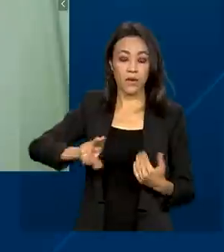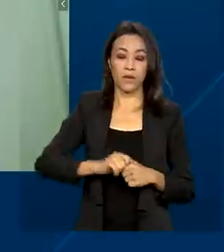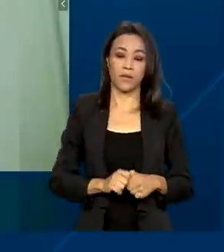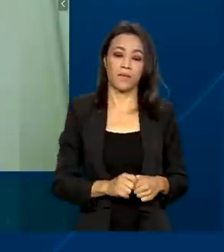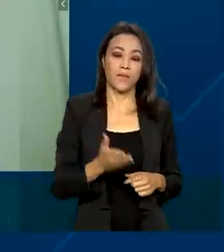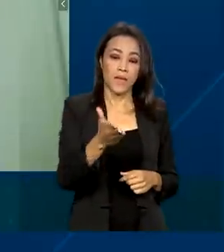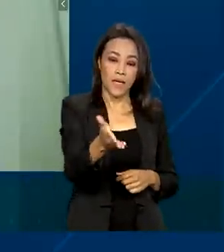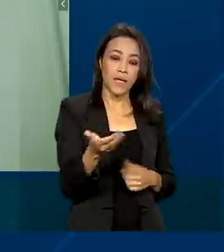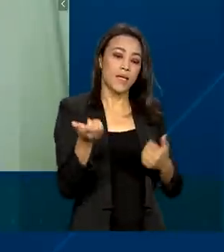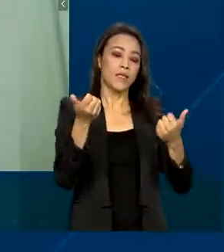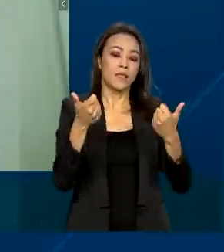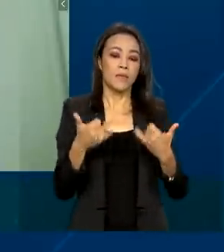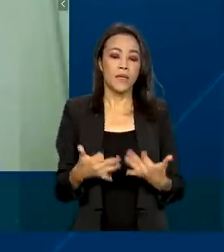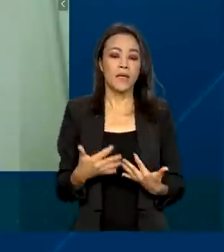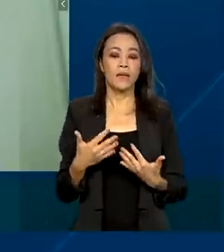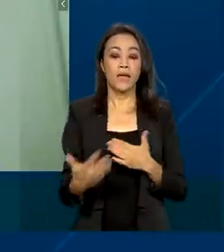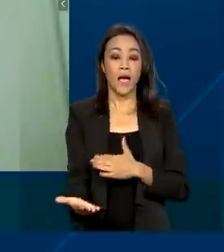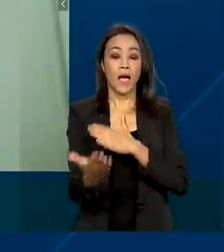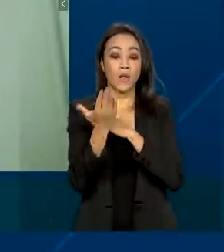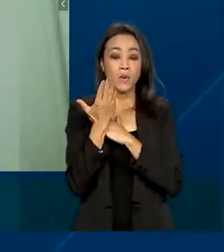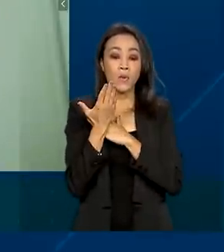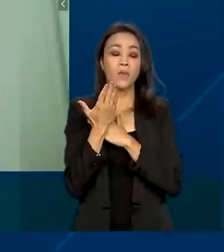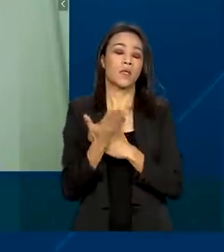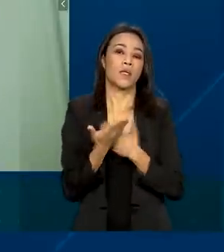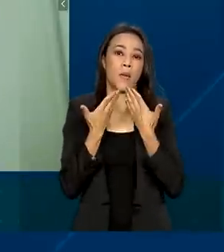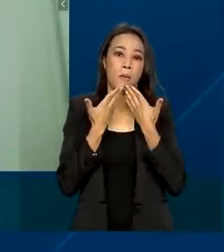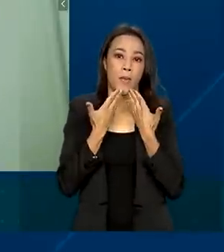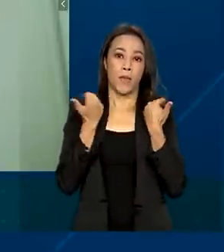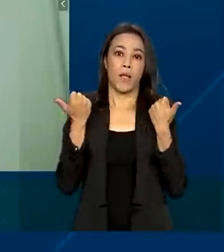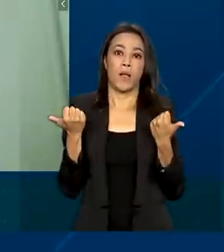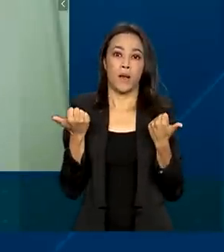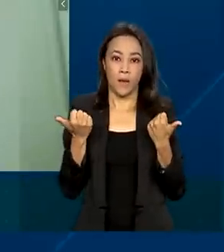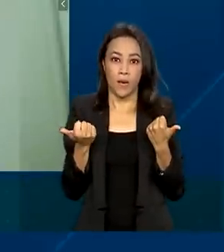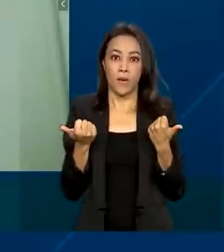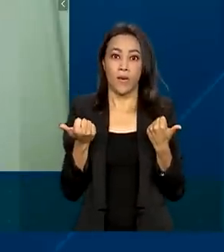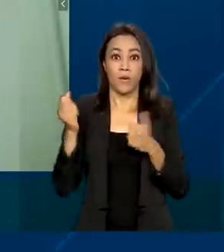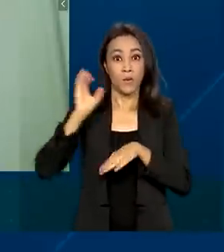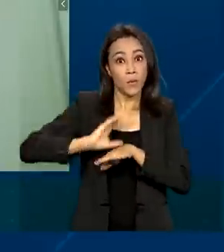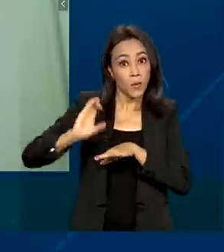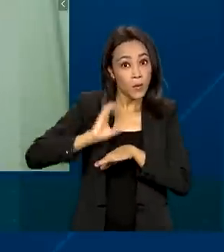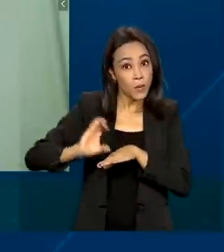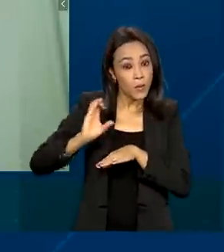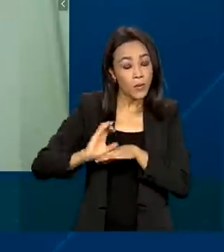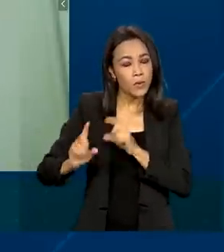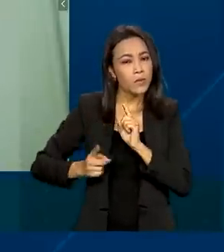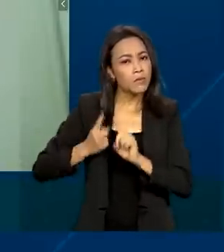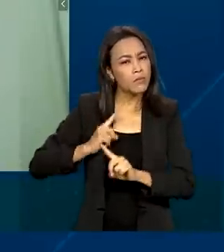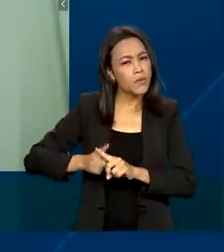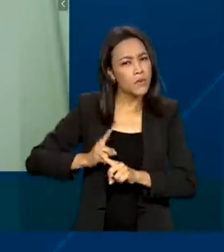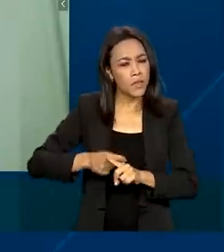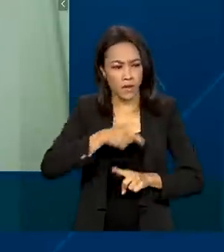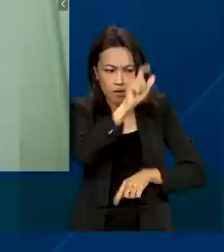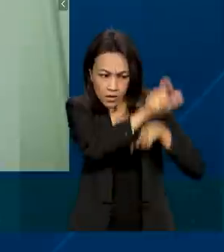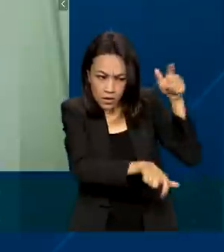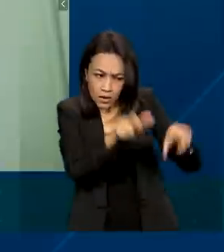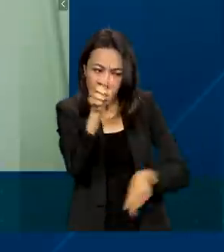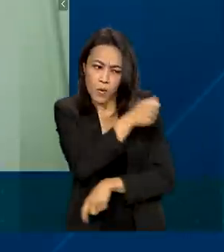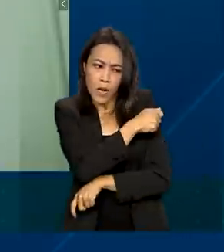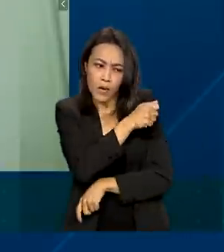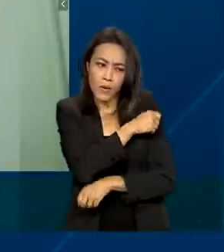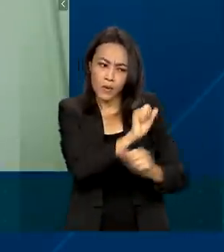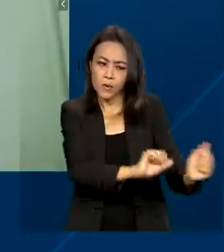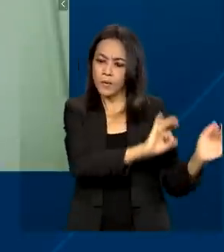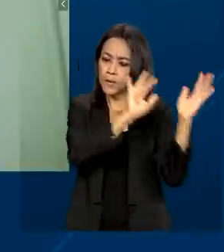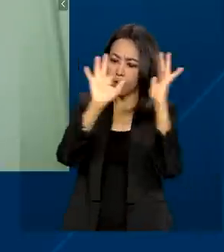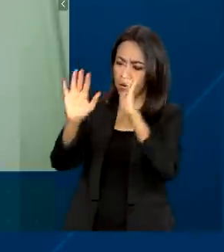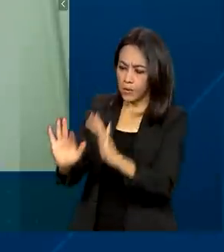que ajudando na melhoria do curso. Por quê? Porque o aluno ele vai fazer uma prova ao